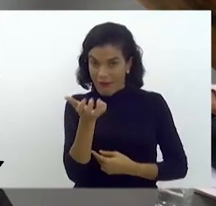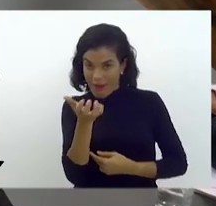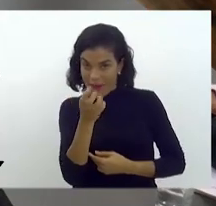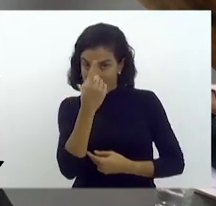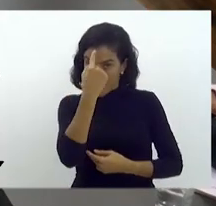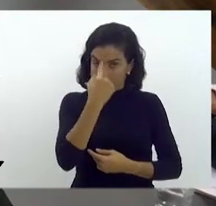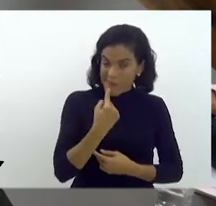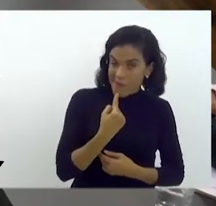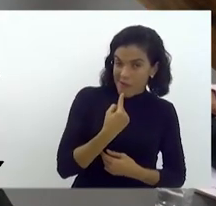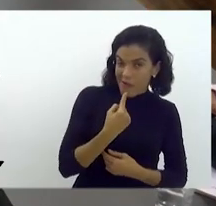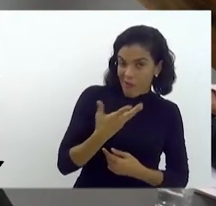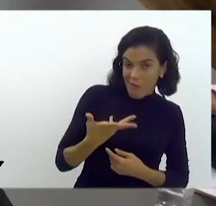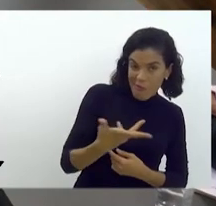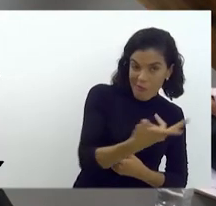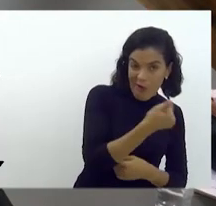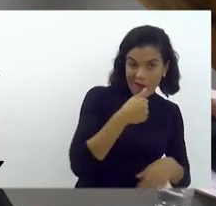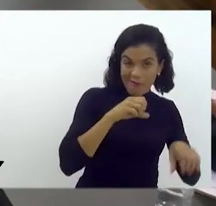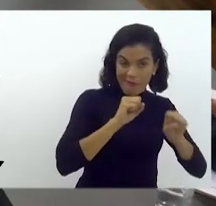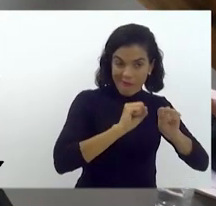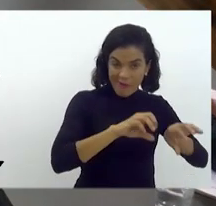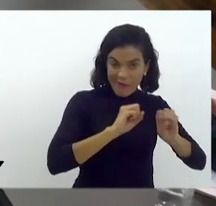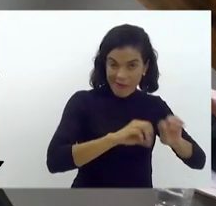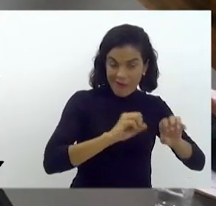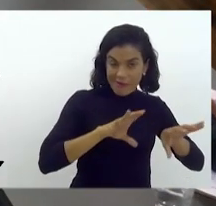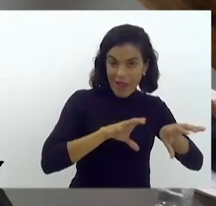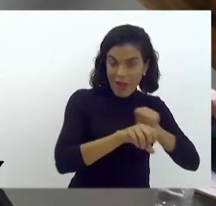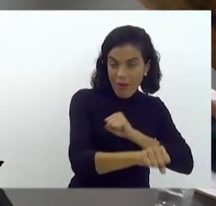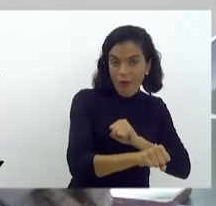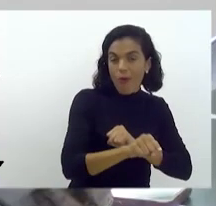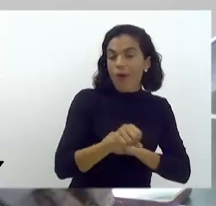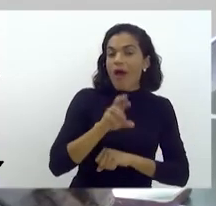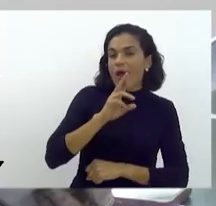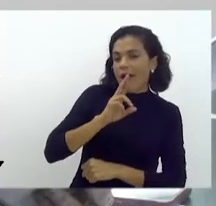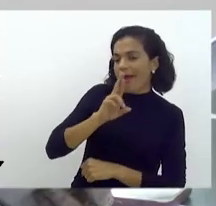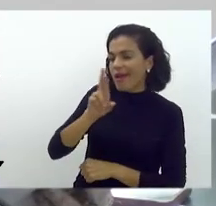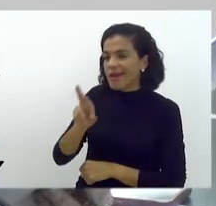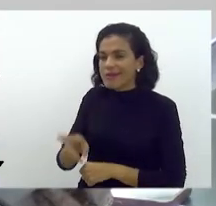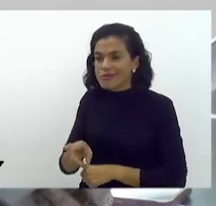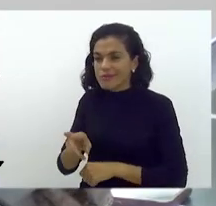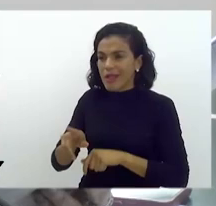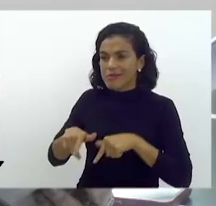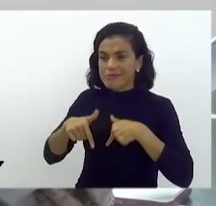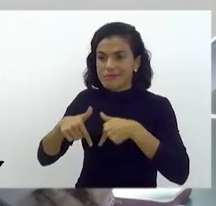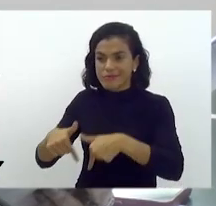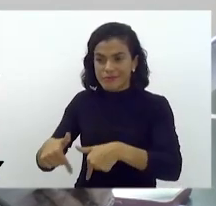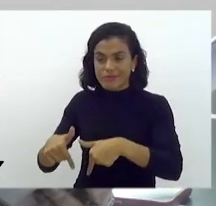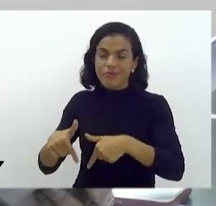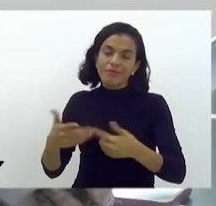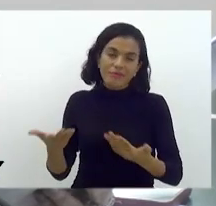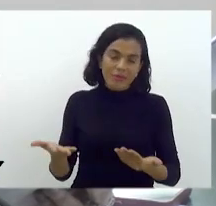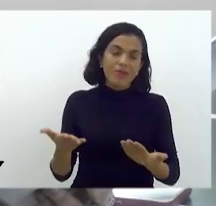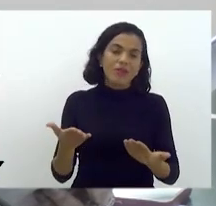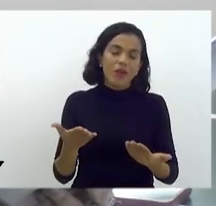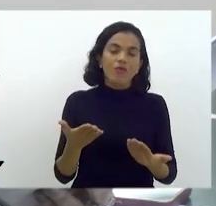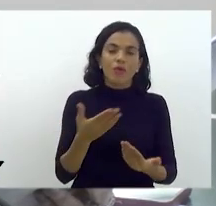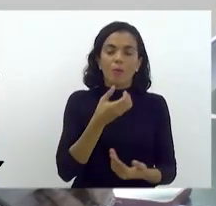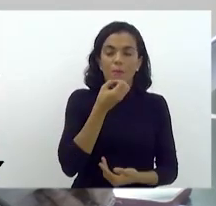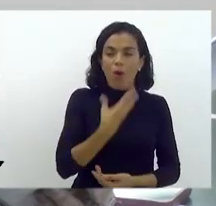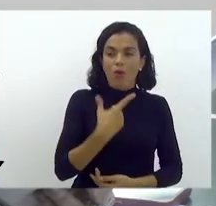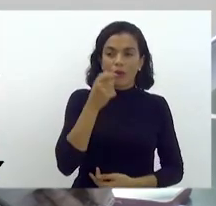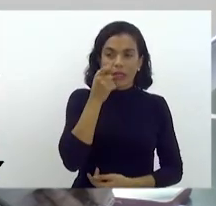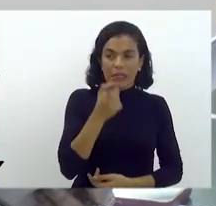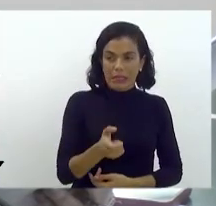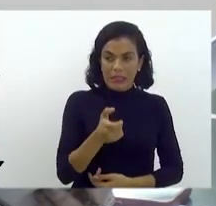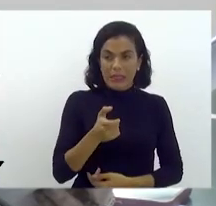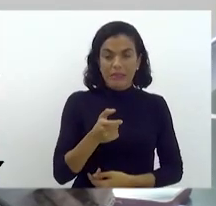quer ter o perfil também da qualificação da do resultado efetivo então isso foi muito muito interessante